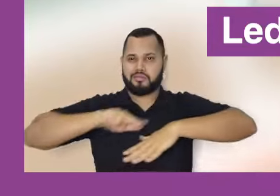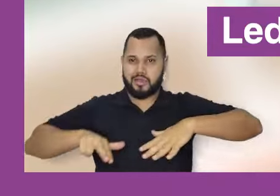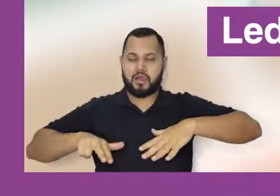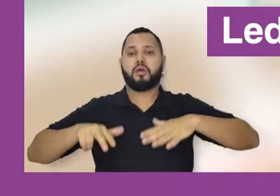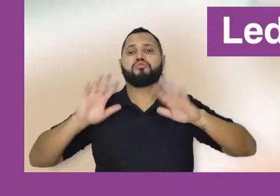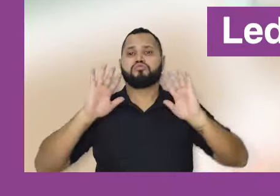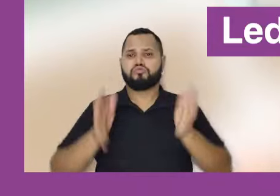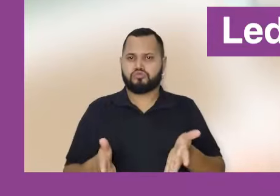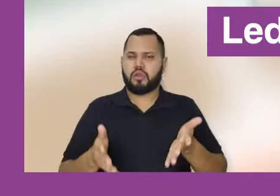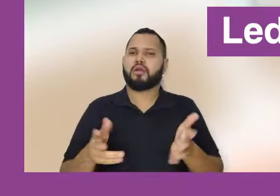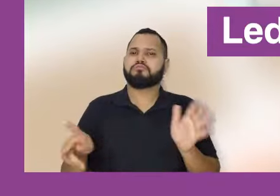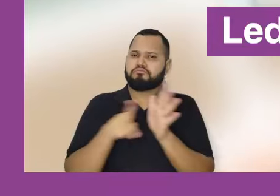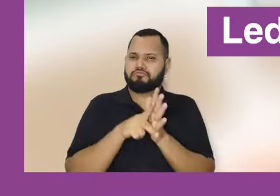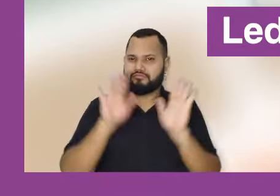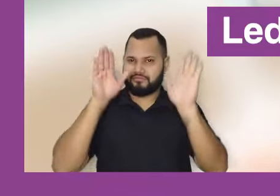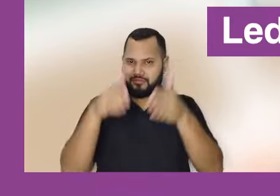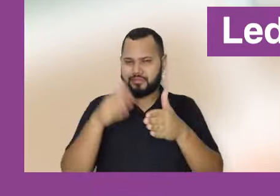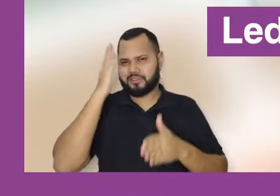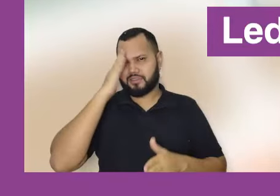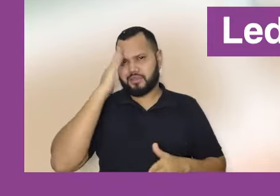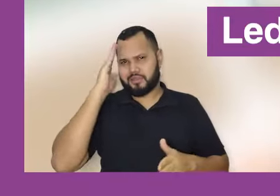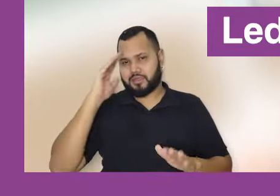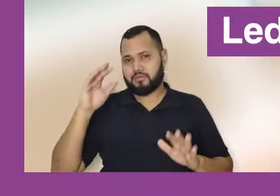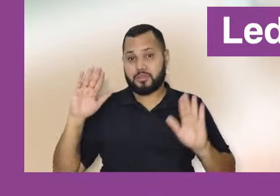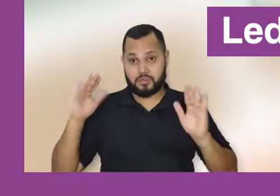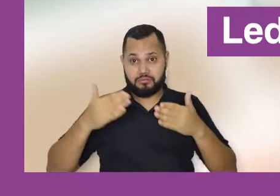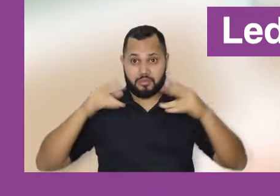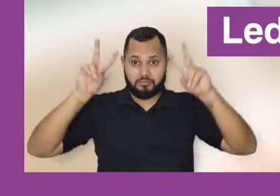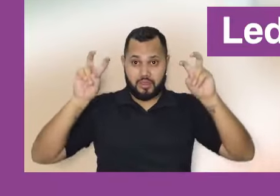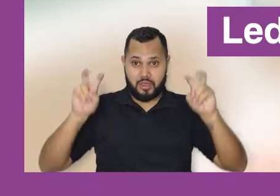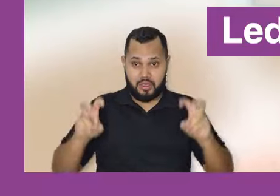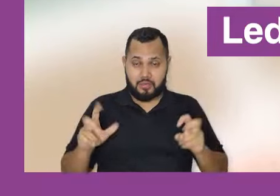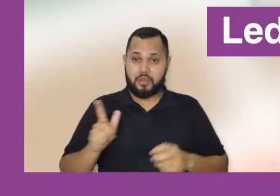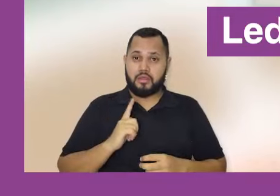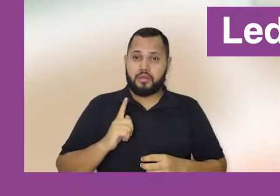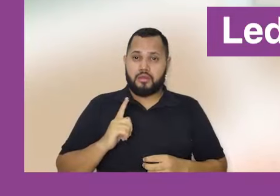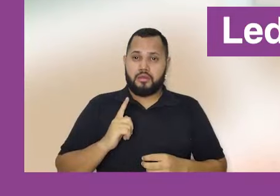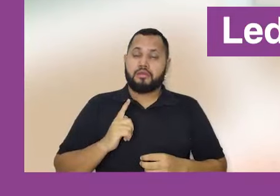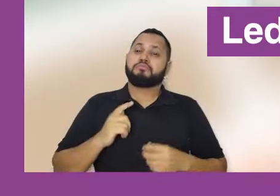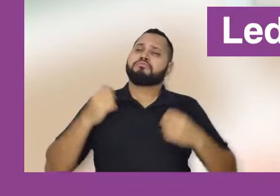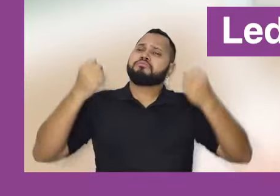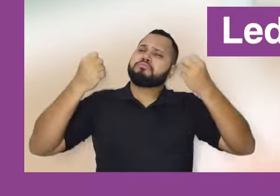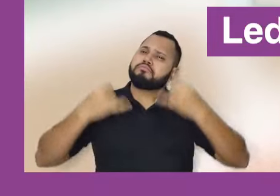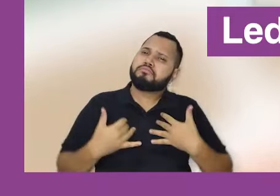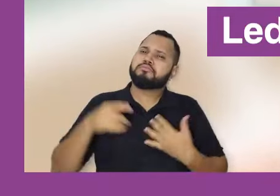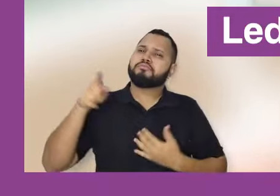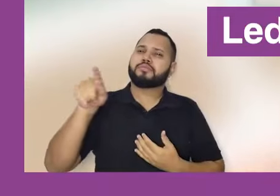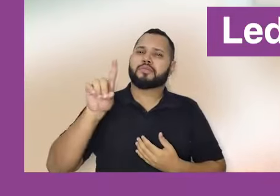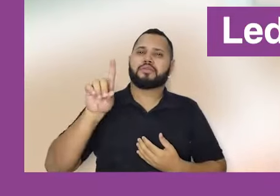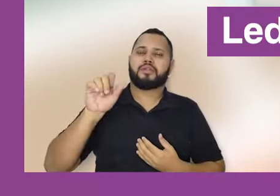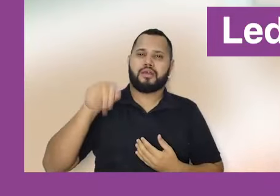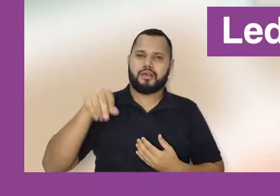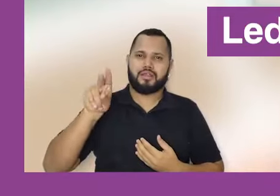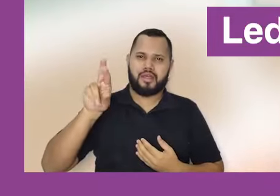Focus adversidade nesse aspecto e a gente traz temas específicos sobre isso né Então fala um pouquinho Deia